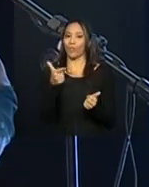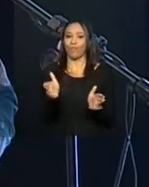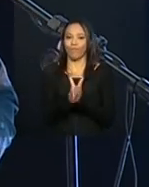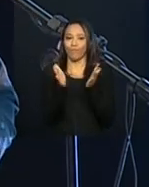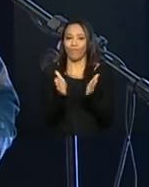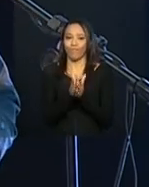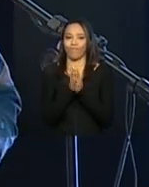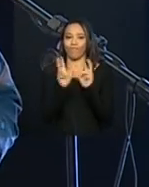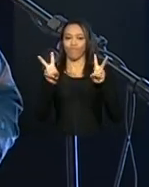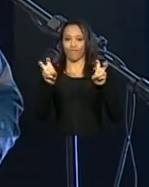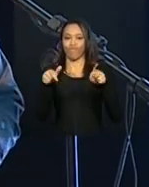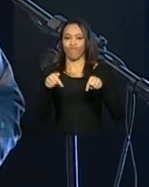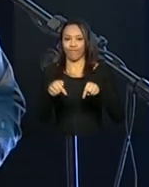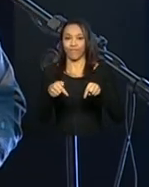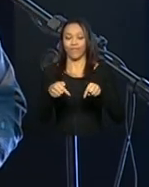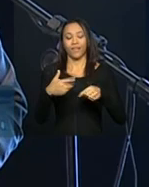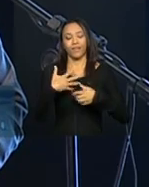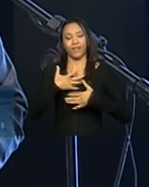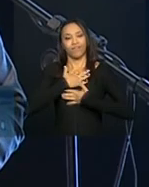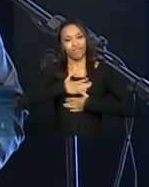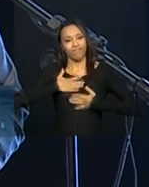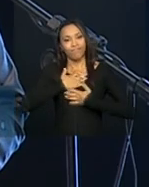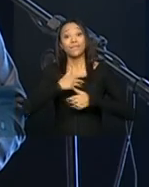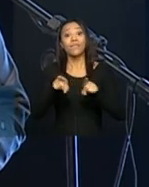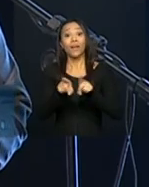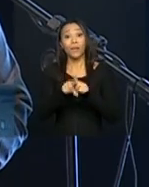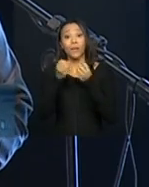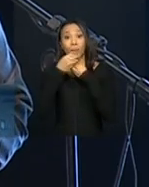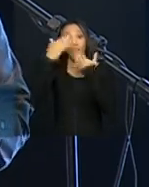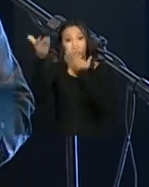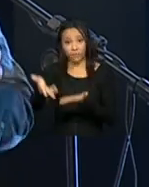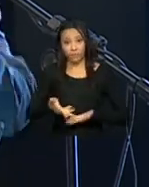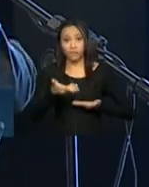Uma especial e calorosa boas-vindas também